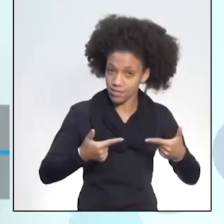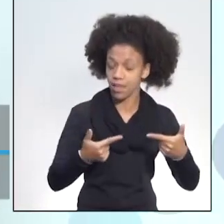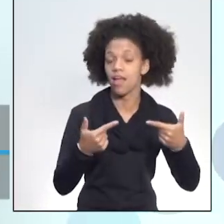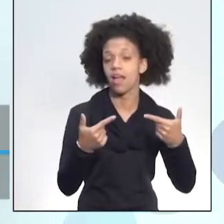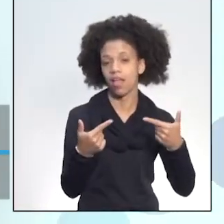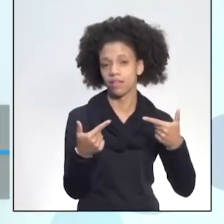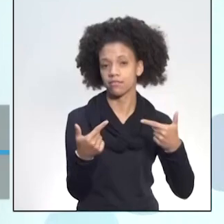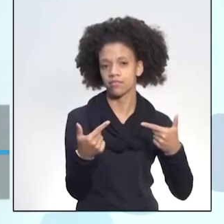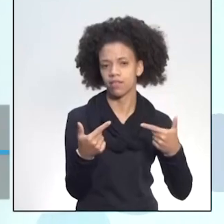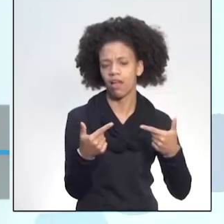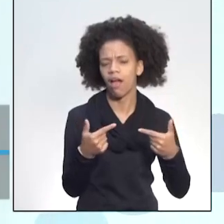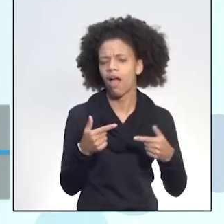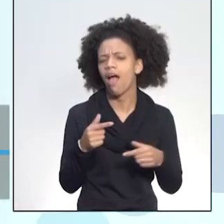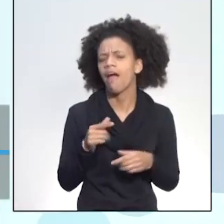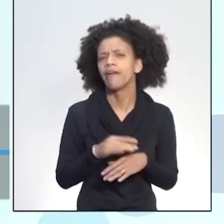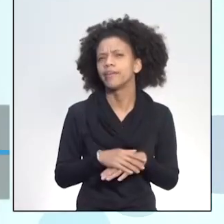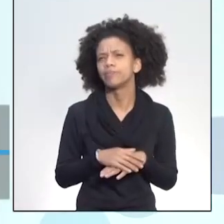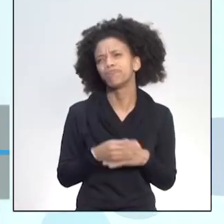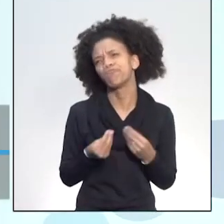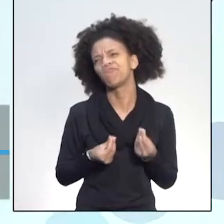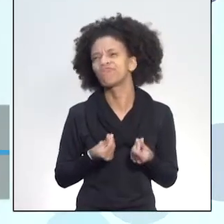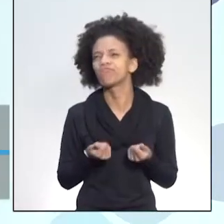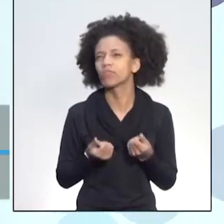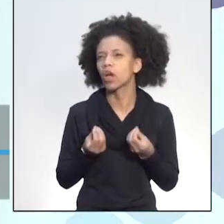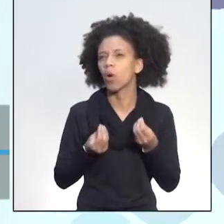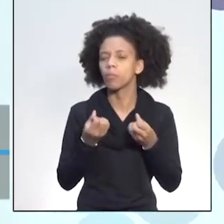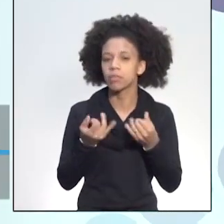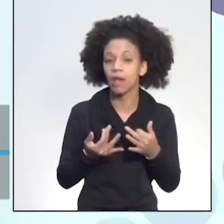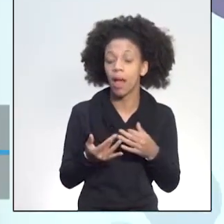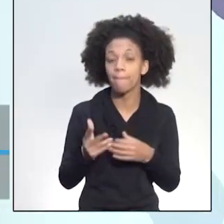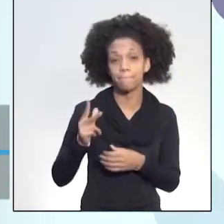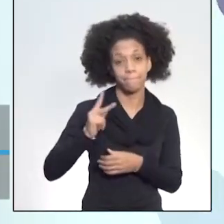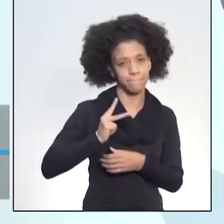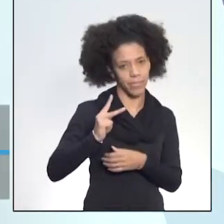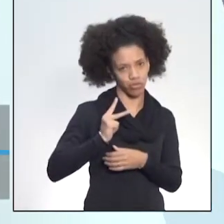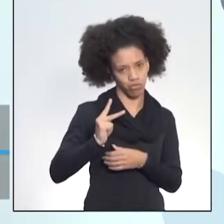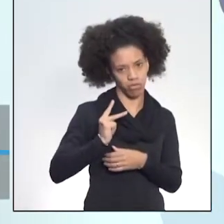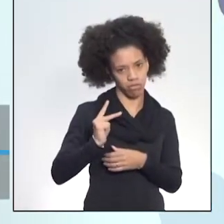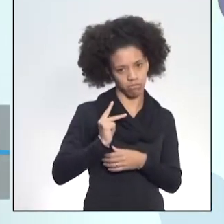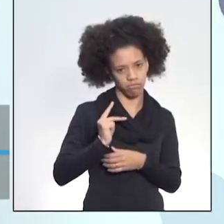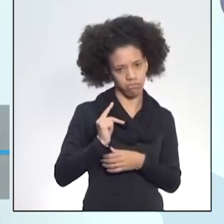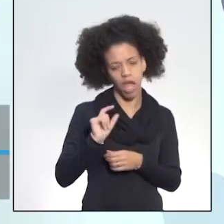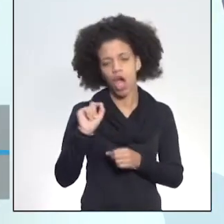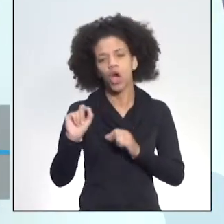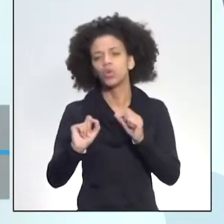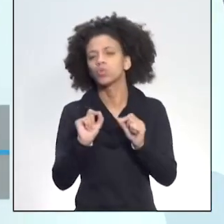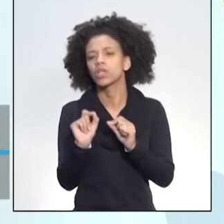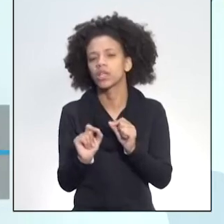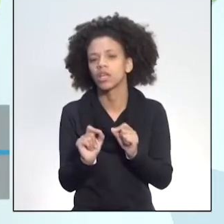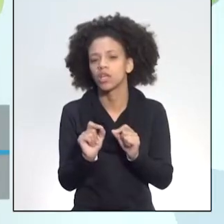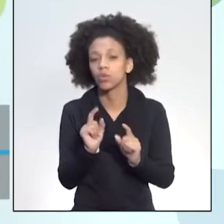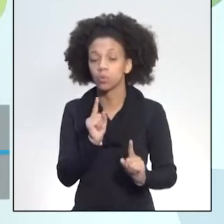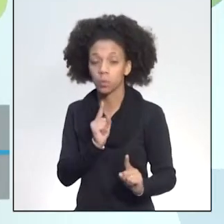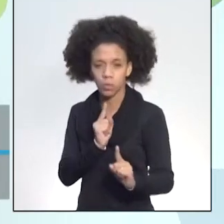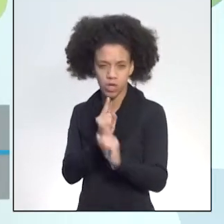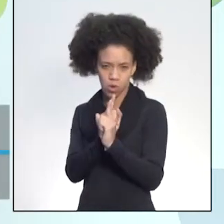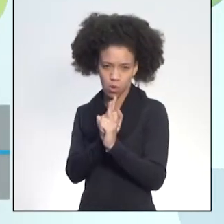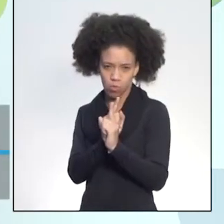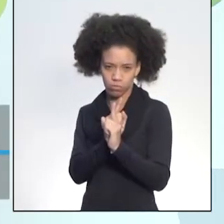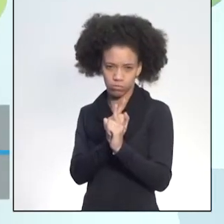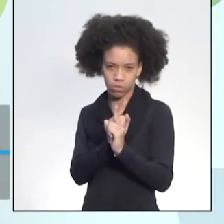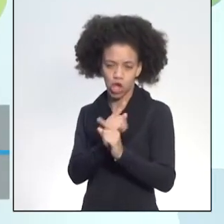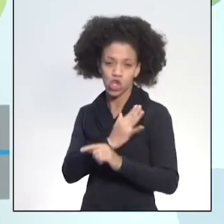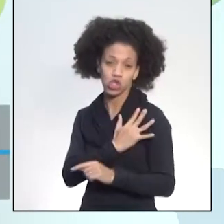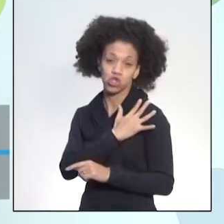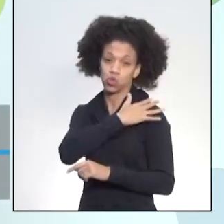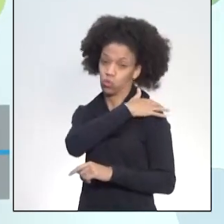elas eram muito, vamos dizer assim, pessoais. Pessoais no sentido de encontro de